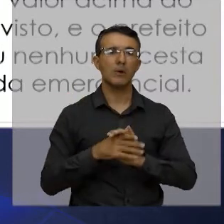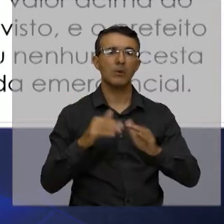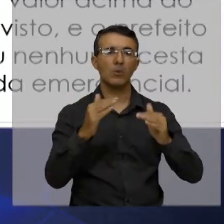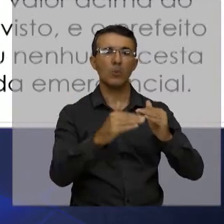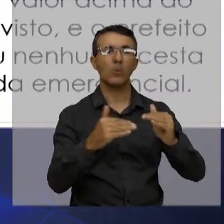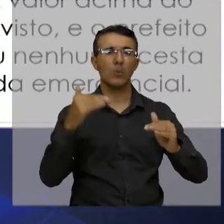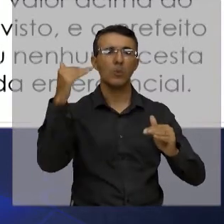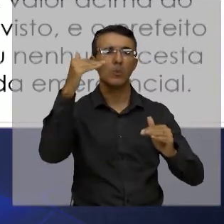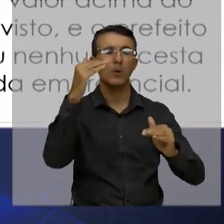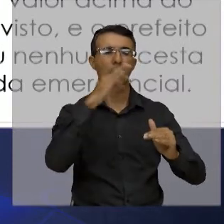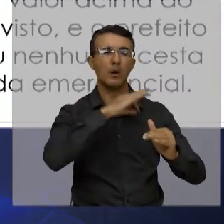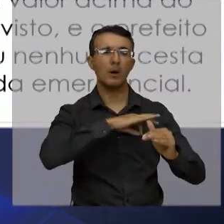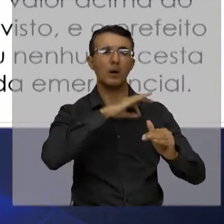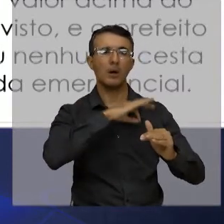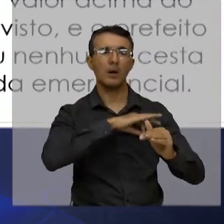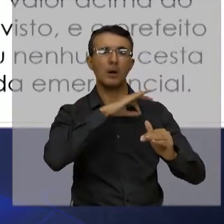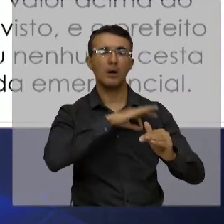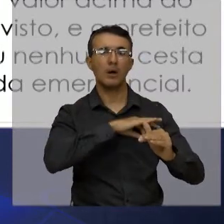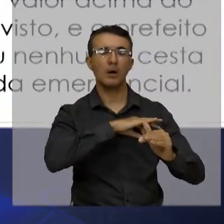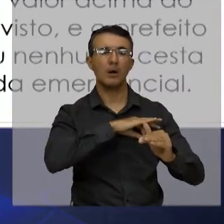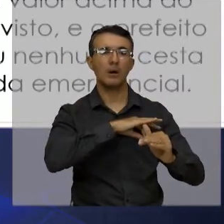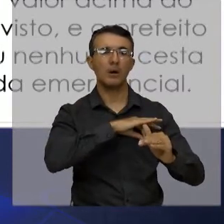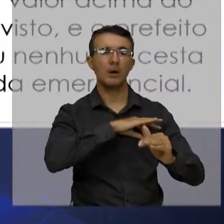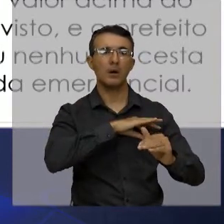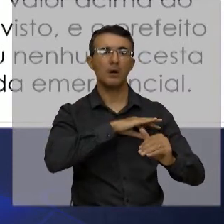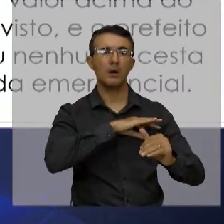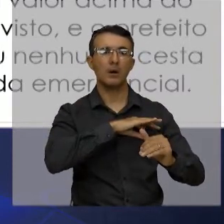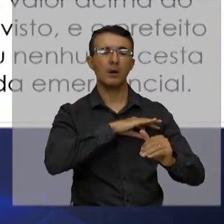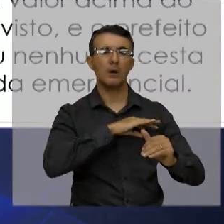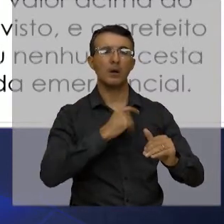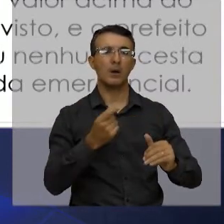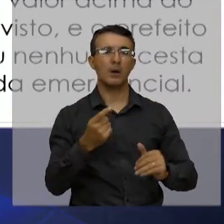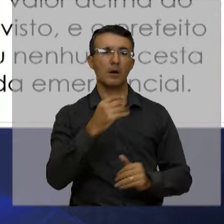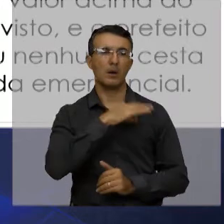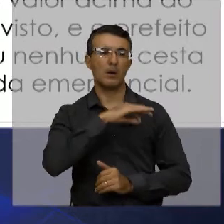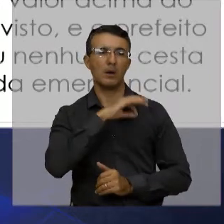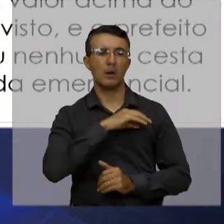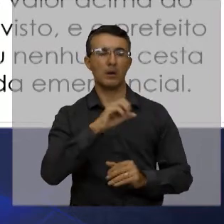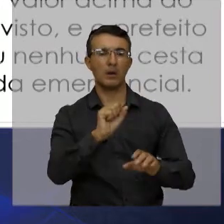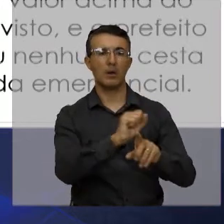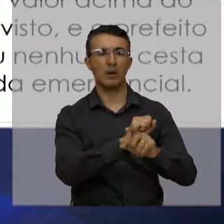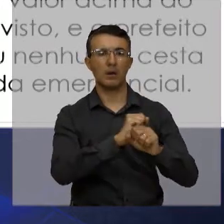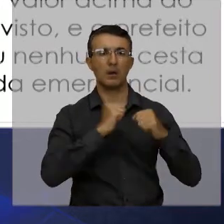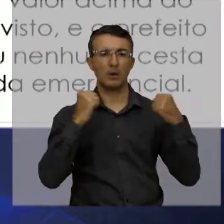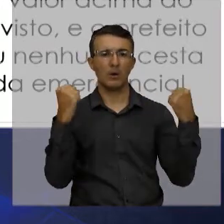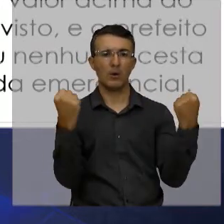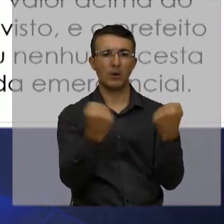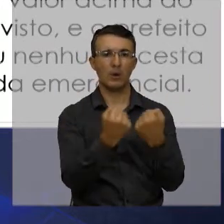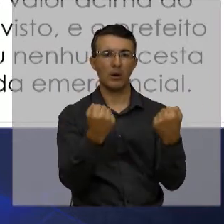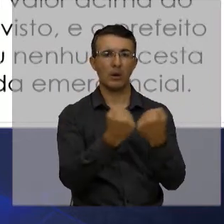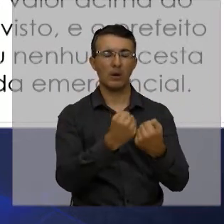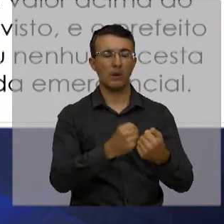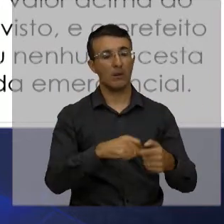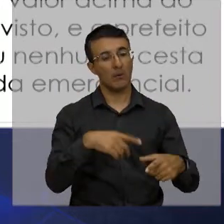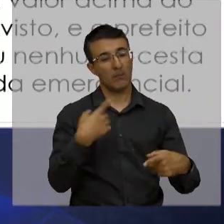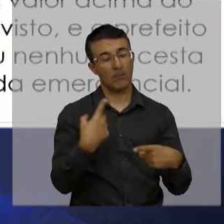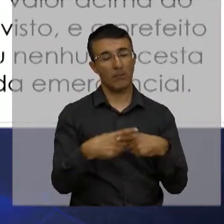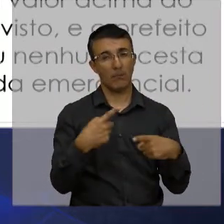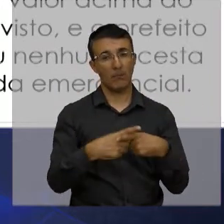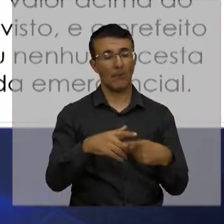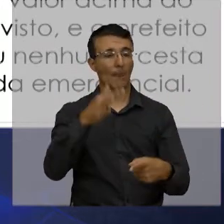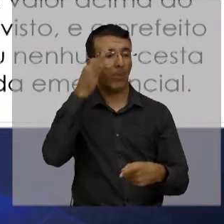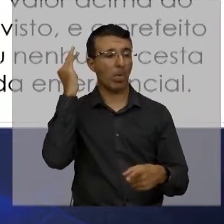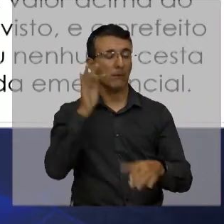aumento, a renda social, porque o prefeito ainda não fez nenhuma medida nessa